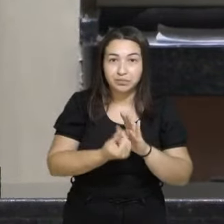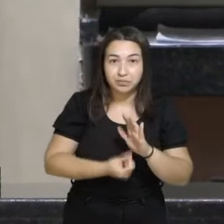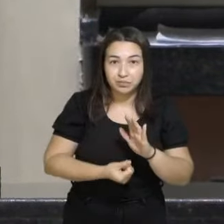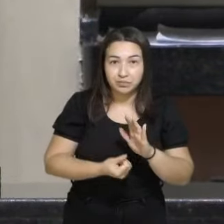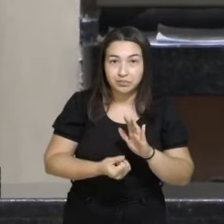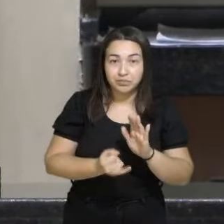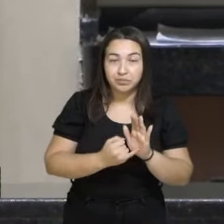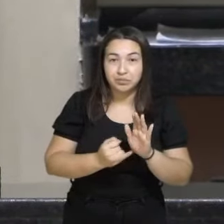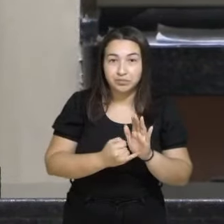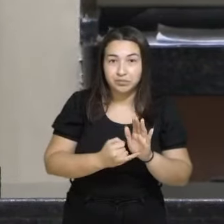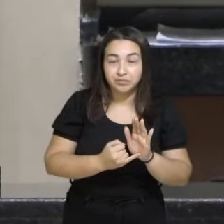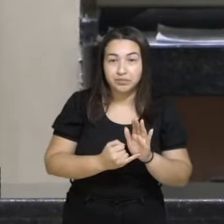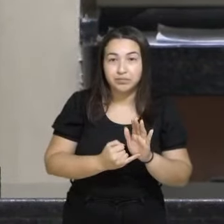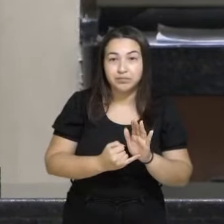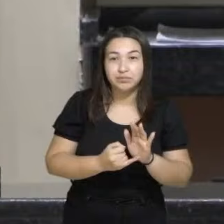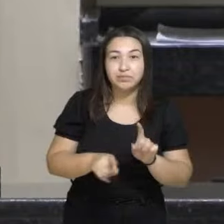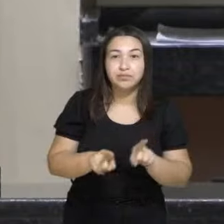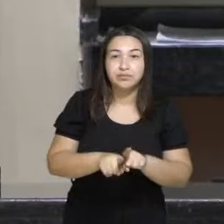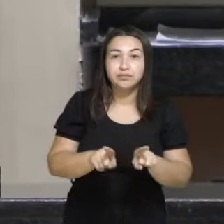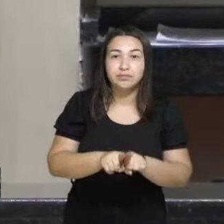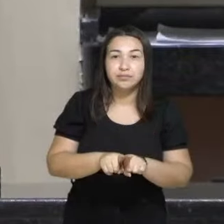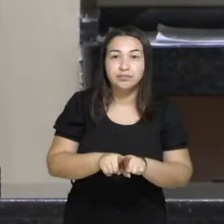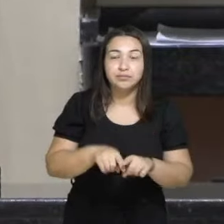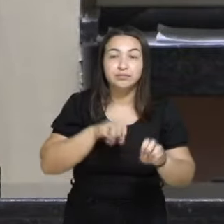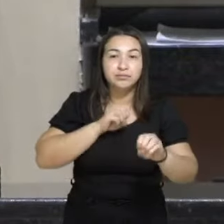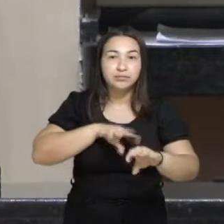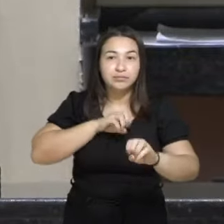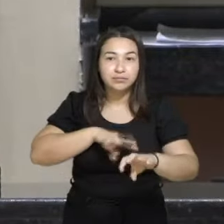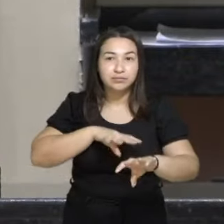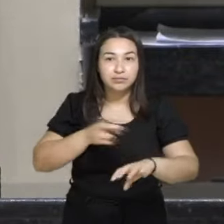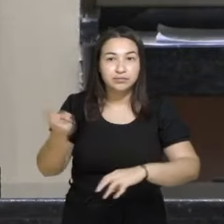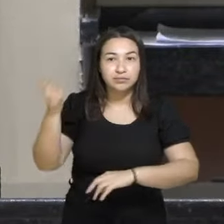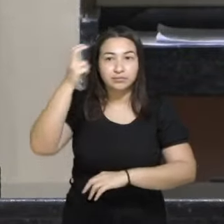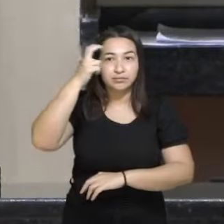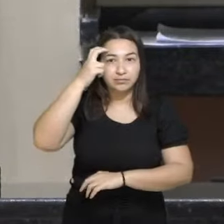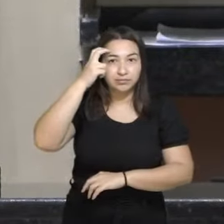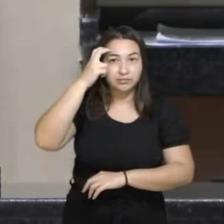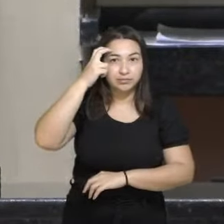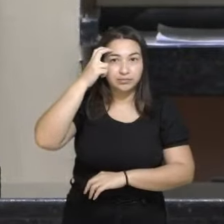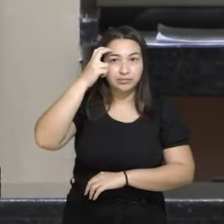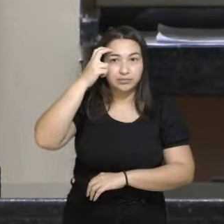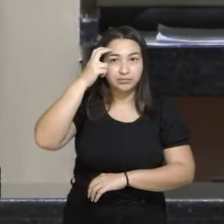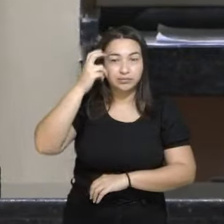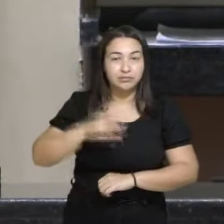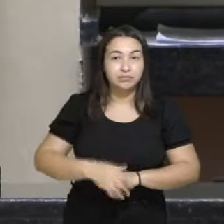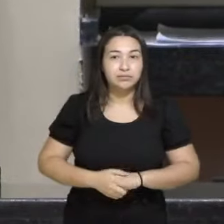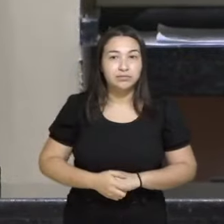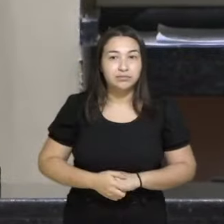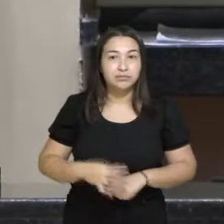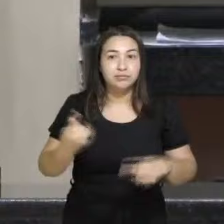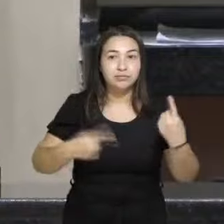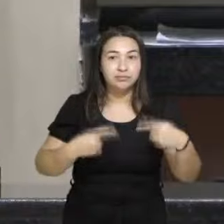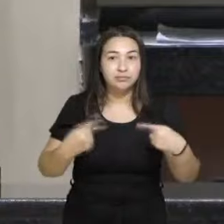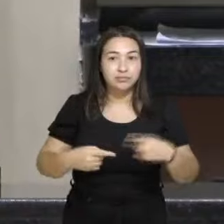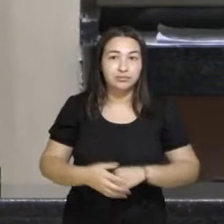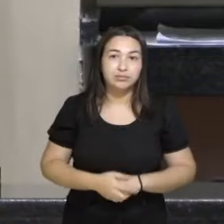deputada Luciane Carminati, Comissão de Educação e Cultura, relatoria deputada Luciane Carminati, em